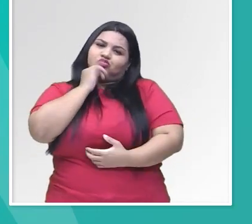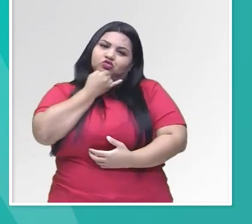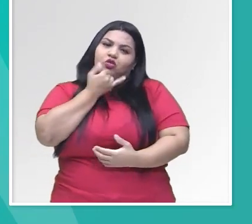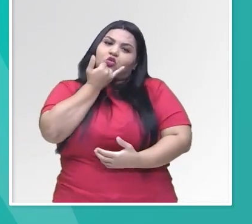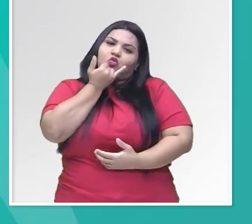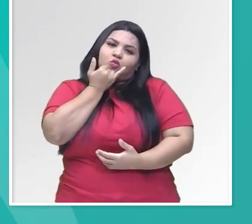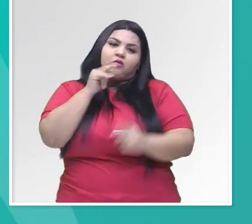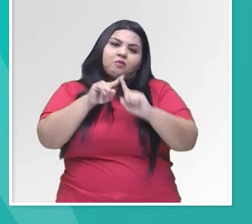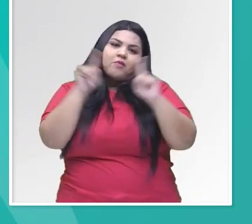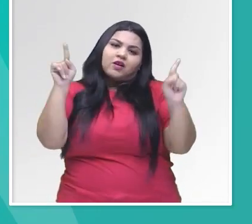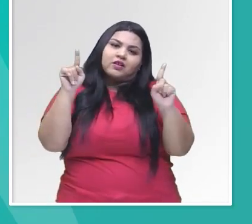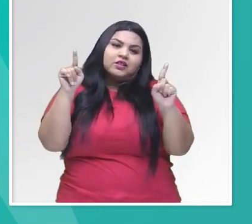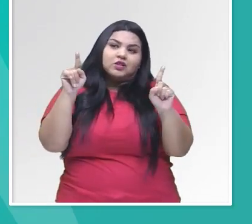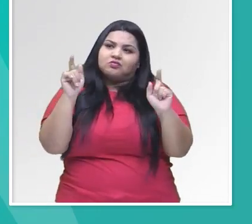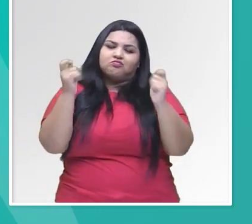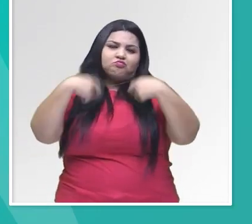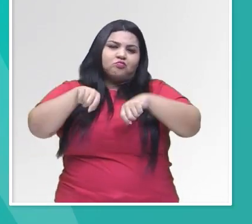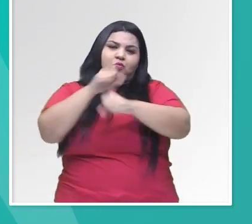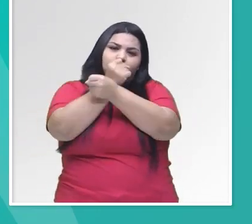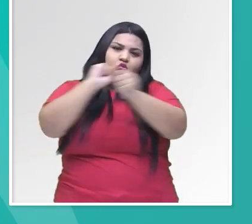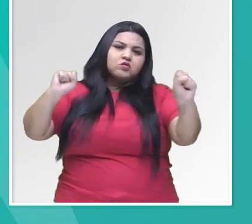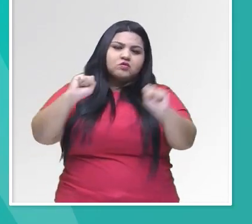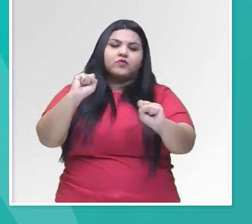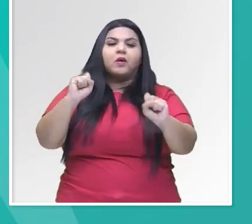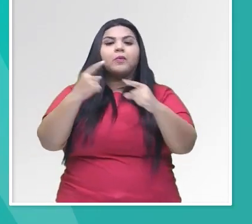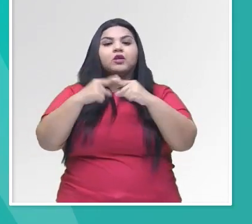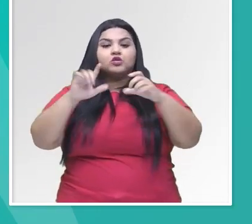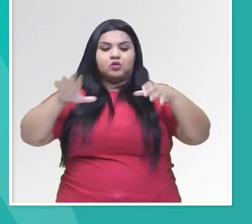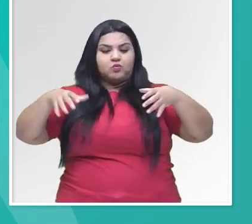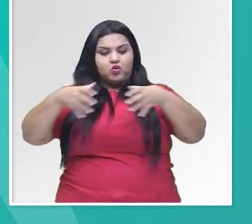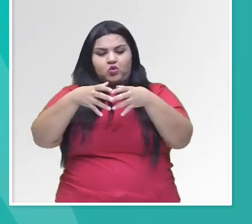é possível. Nós estamos assim no universo,